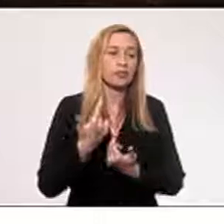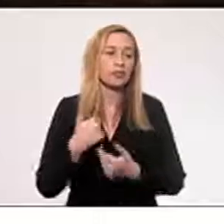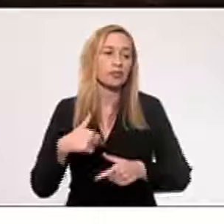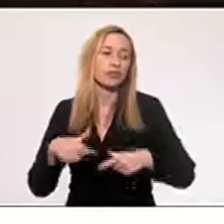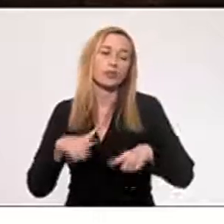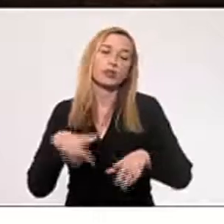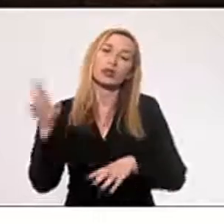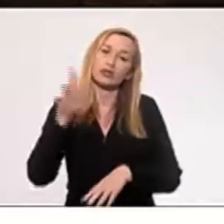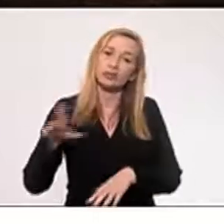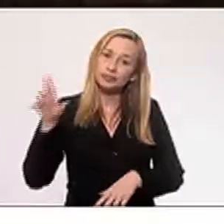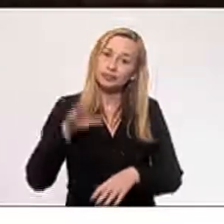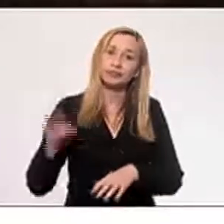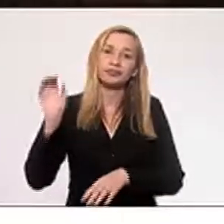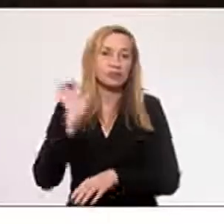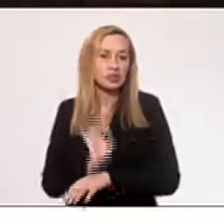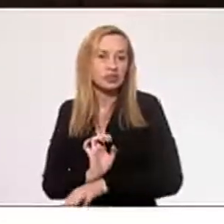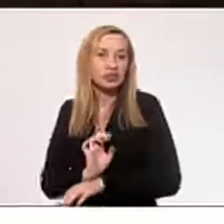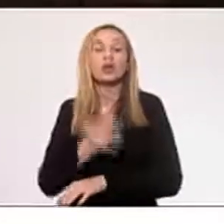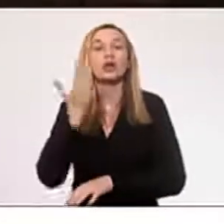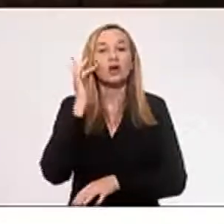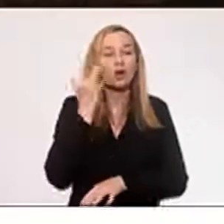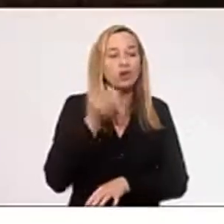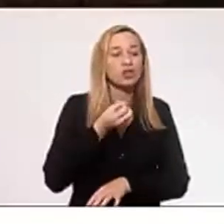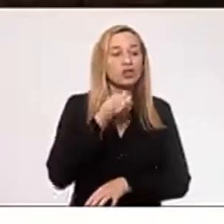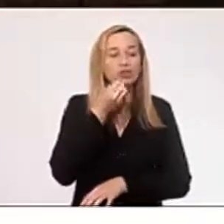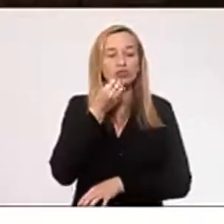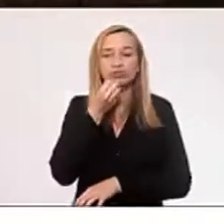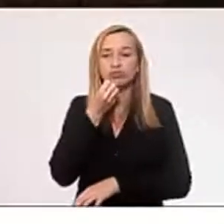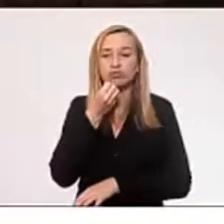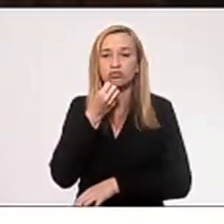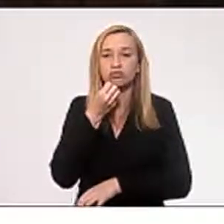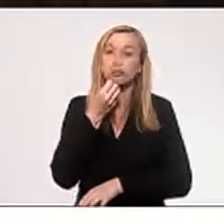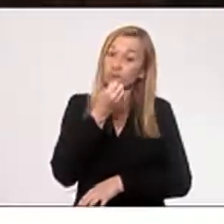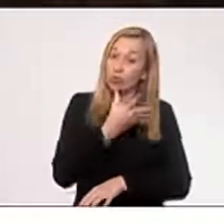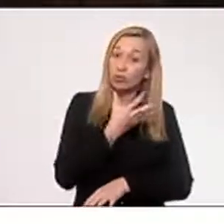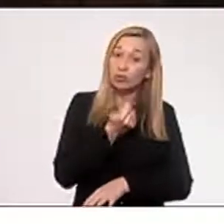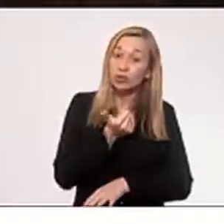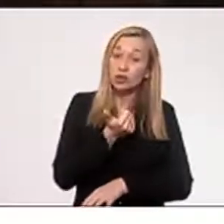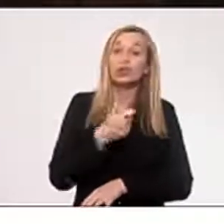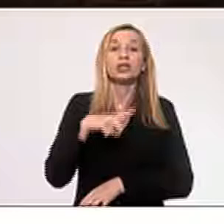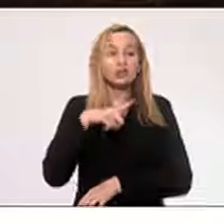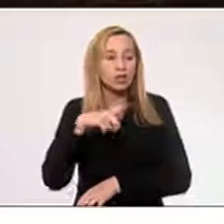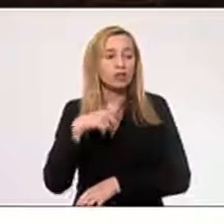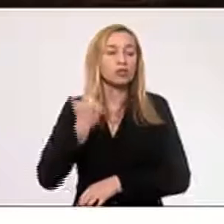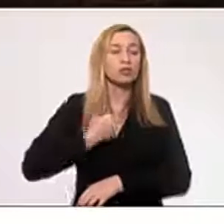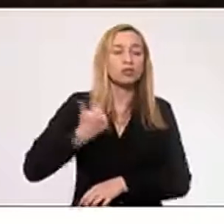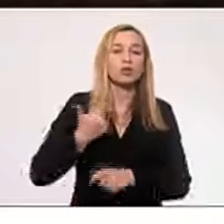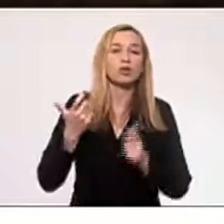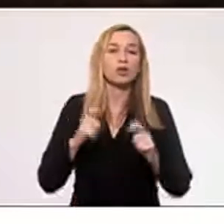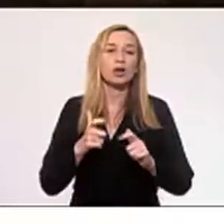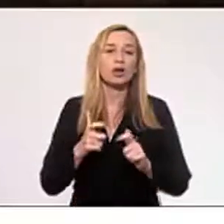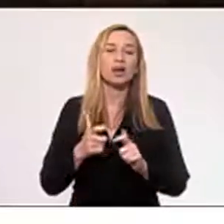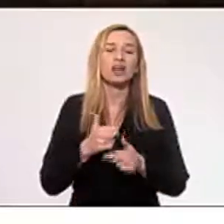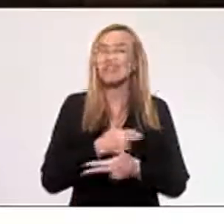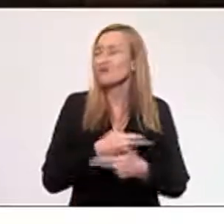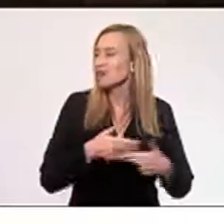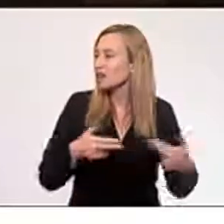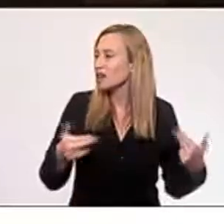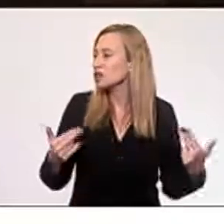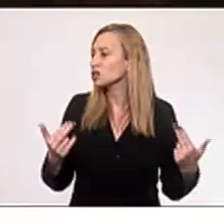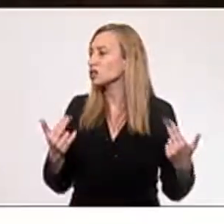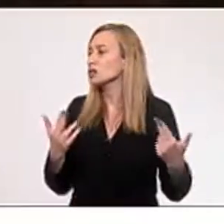das universidades estaduais. Eu acho de bom alvitre, eu acho positivo. Então nós temos, em primeiro lugar, uma série de